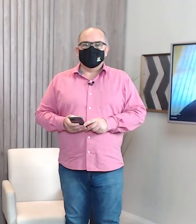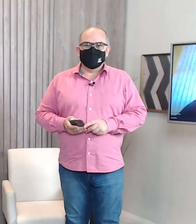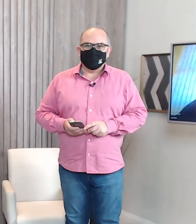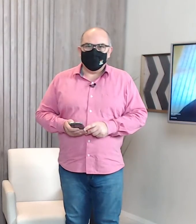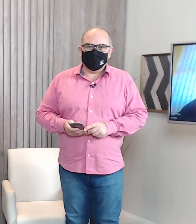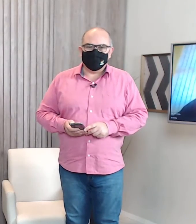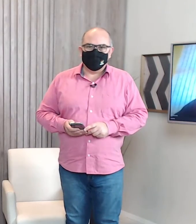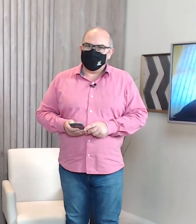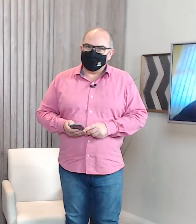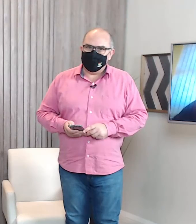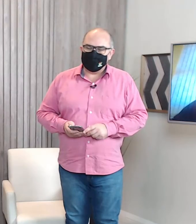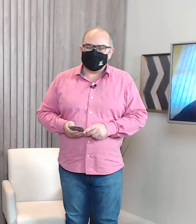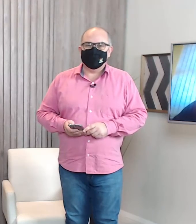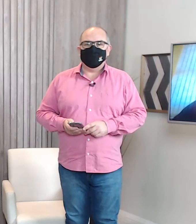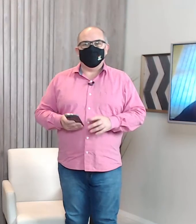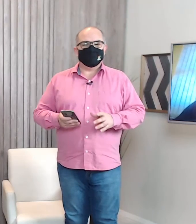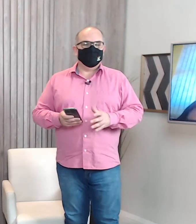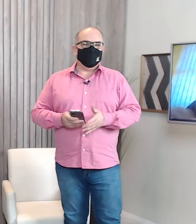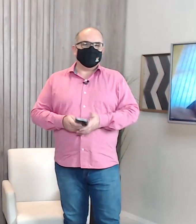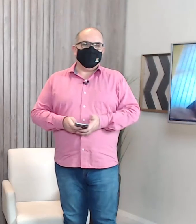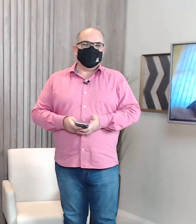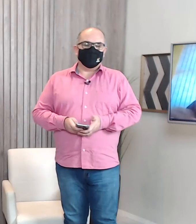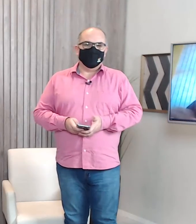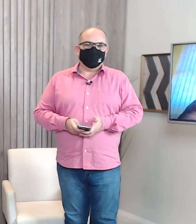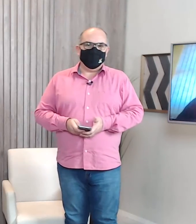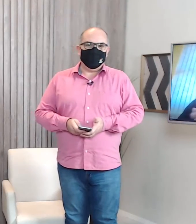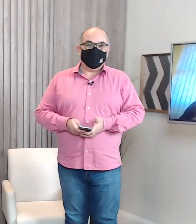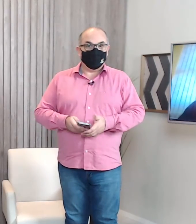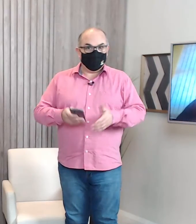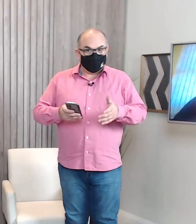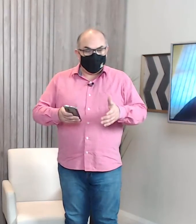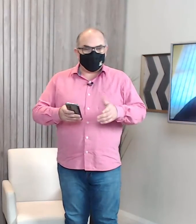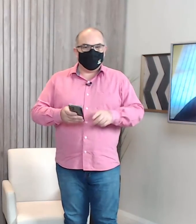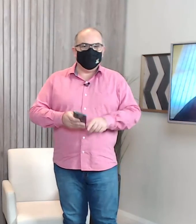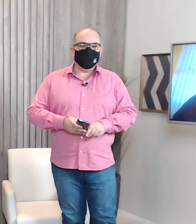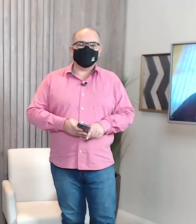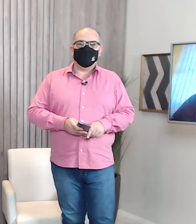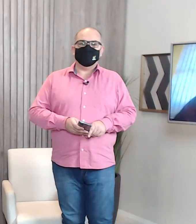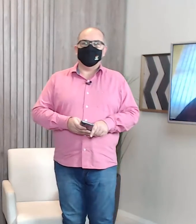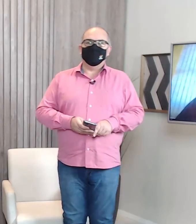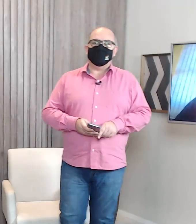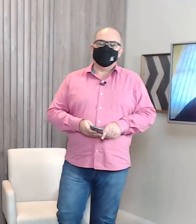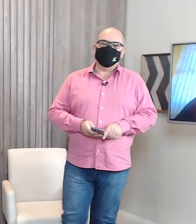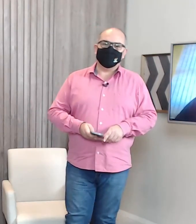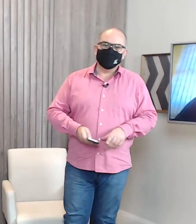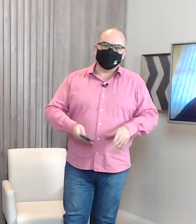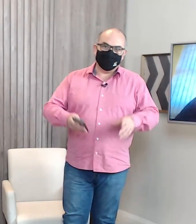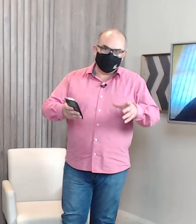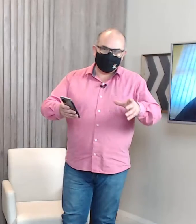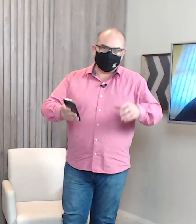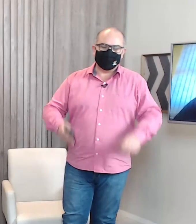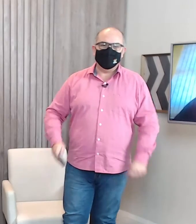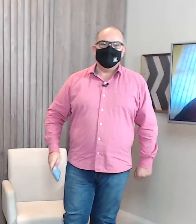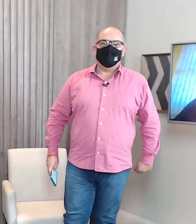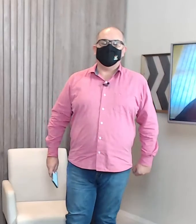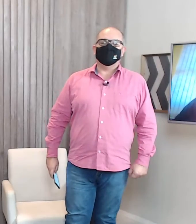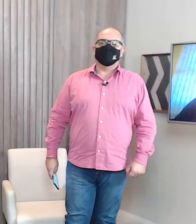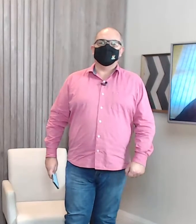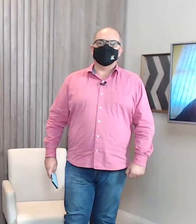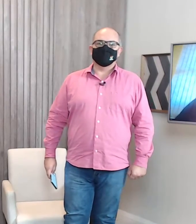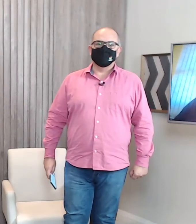Legal, estamos de volta com o Nossa Unesc aqui na Nossa Universidade Comunitária, programa da Ecocria, Escola de Comunicação Criativa. Convidamos você